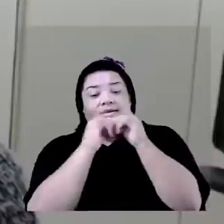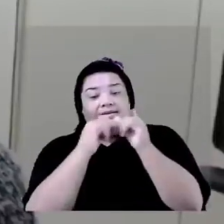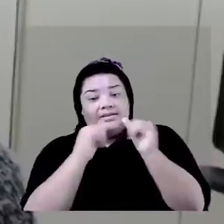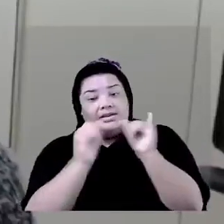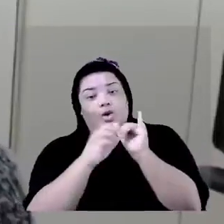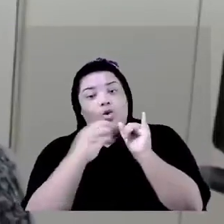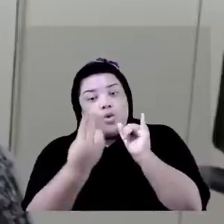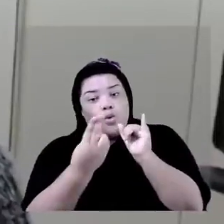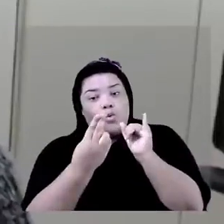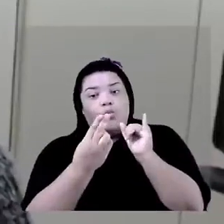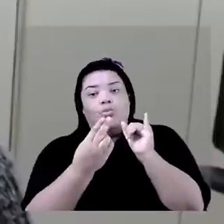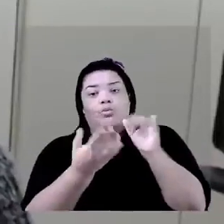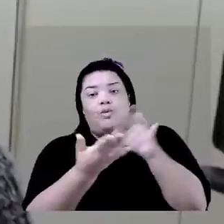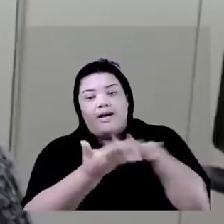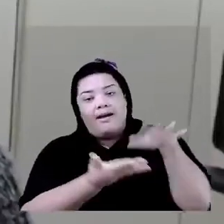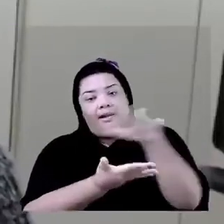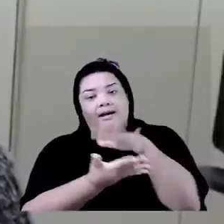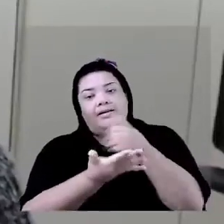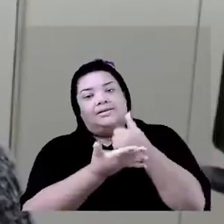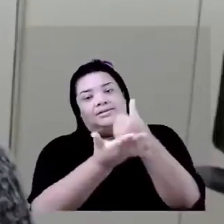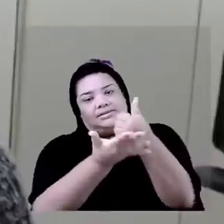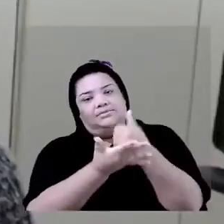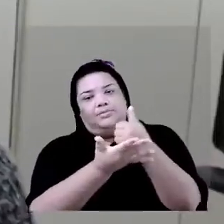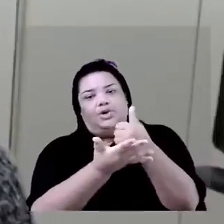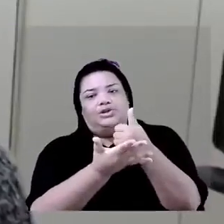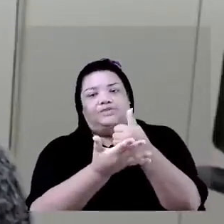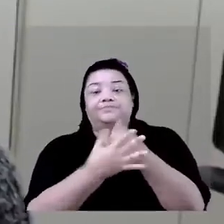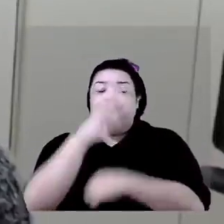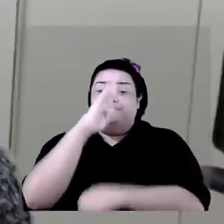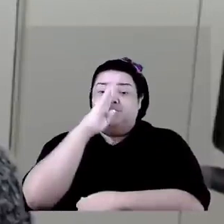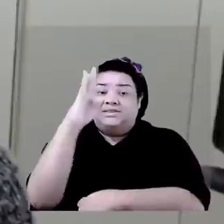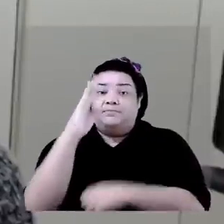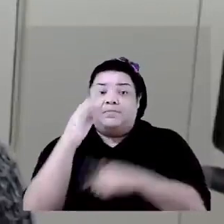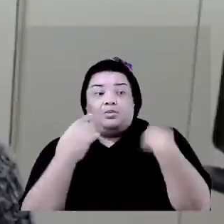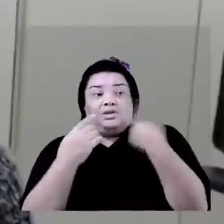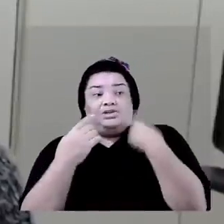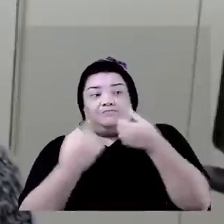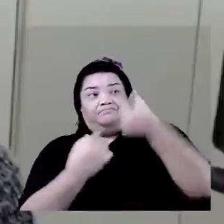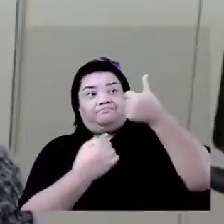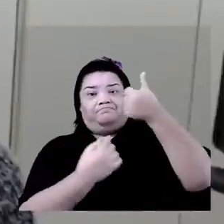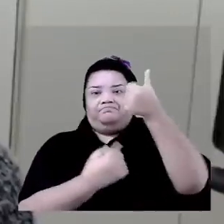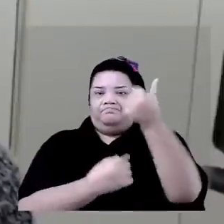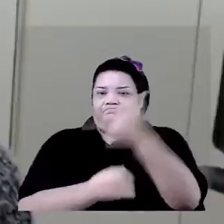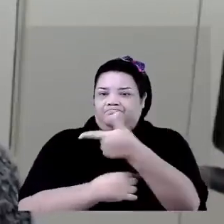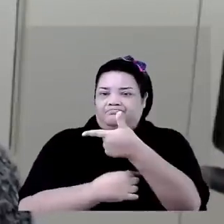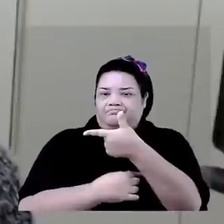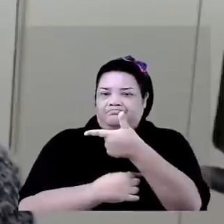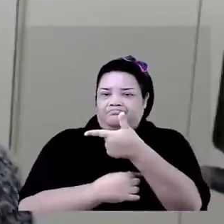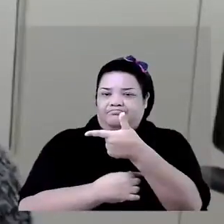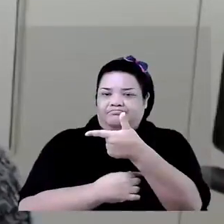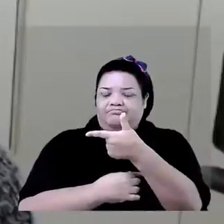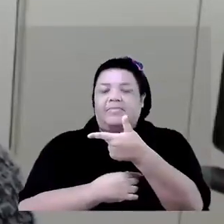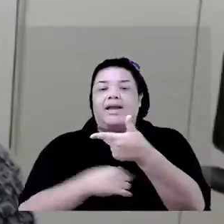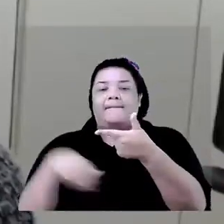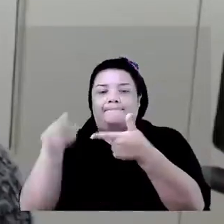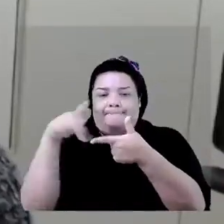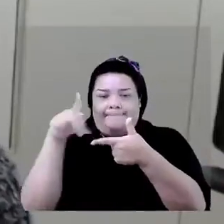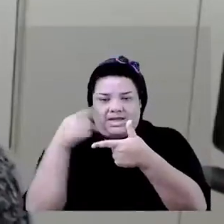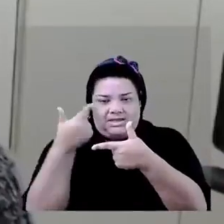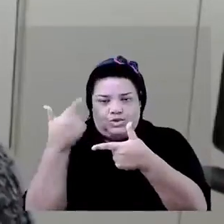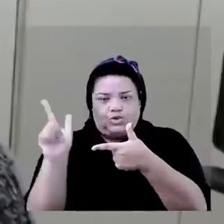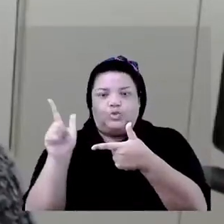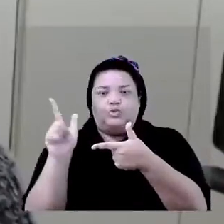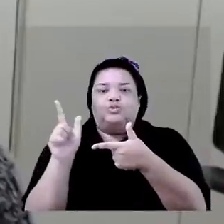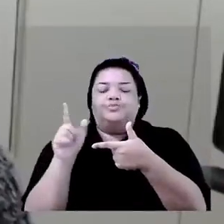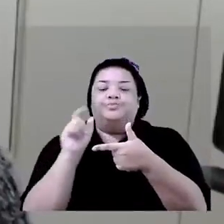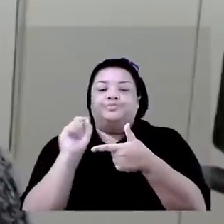setor de transportes. Então, acho que a principal vantagem do Brasil em relação a outros países nesse